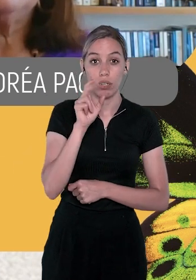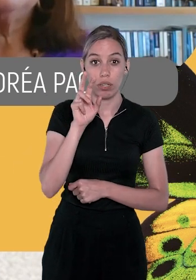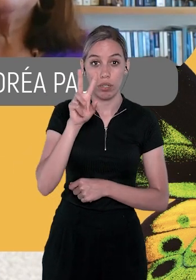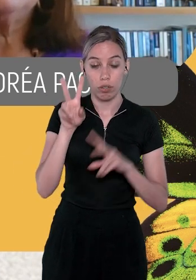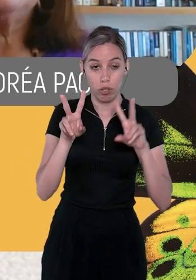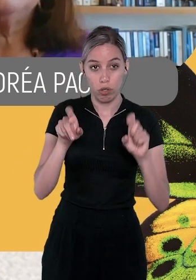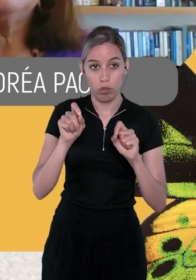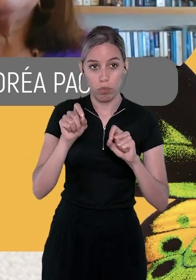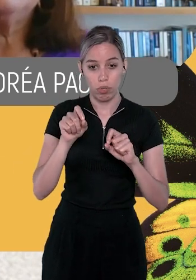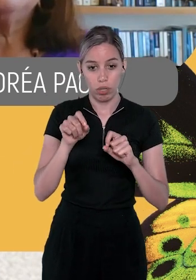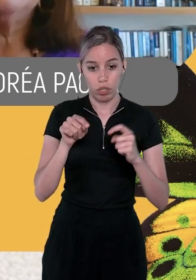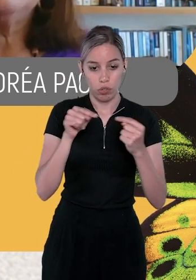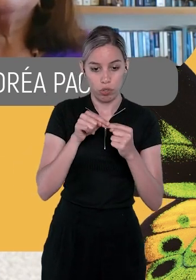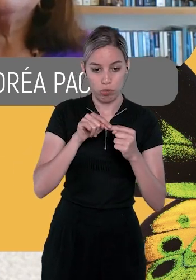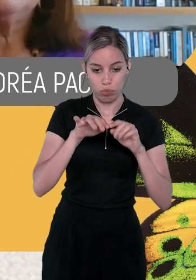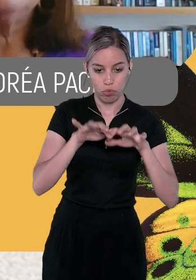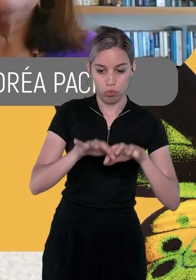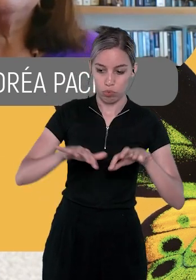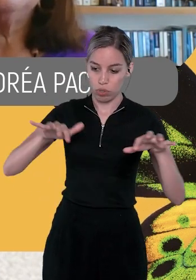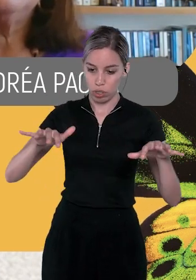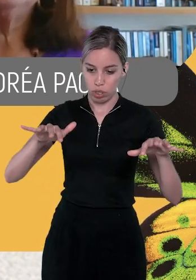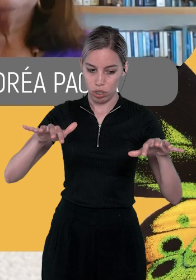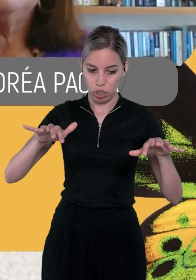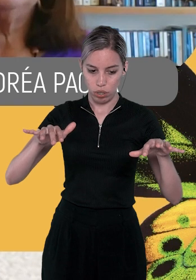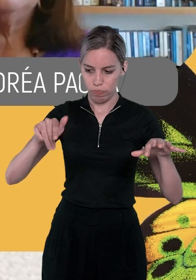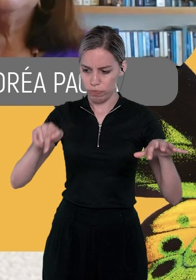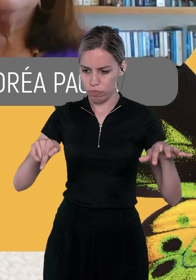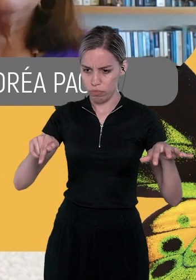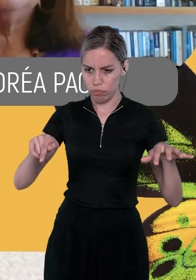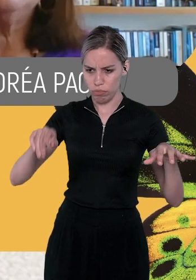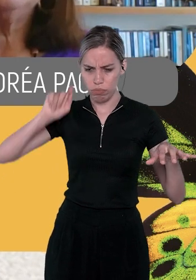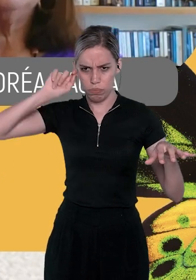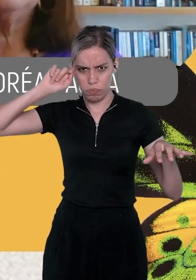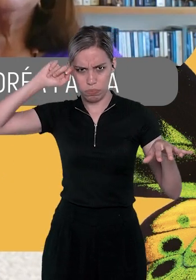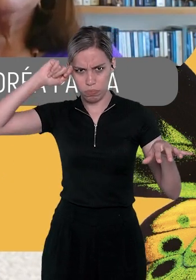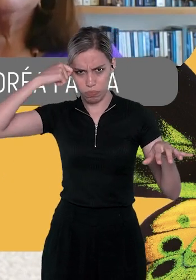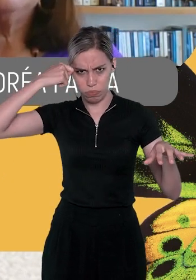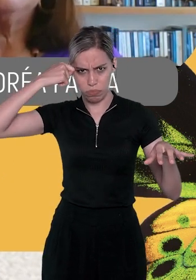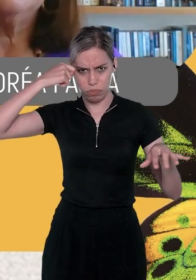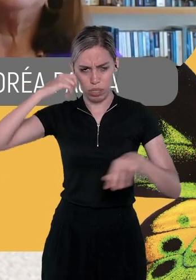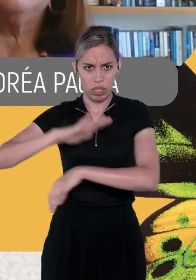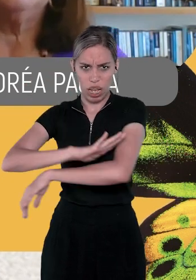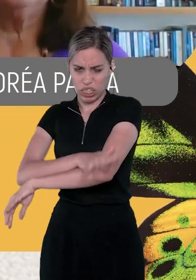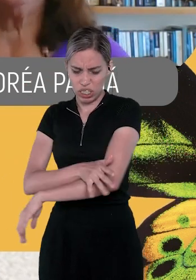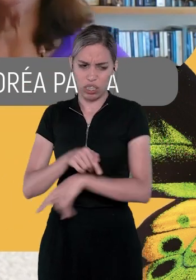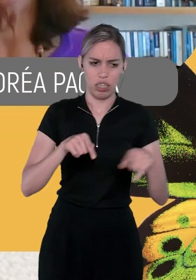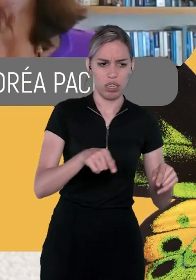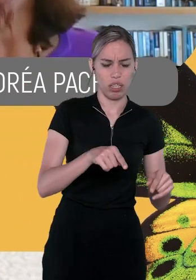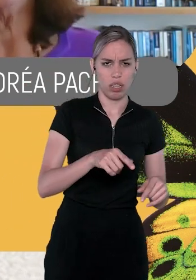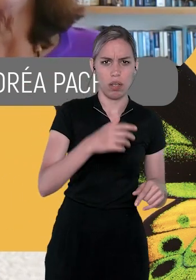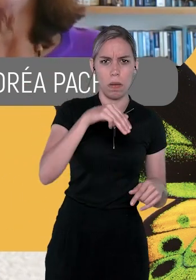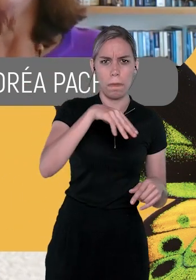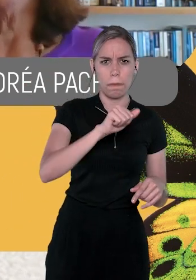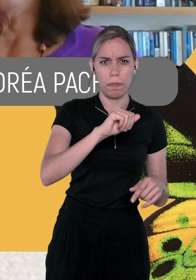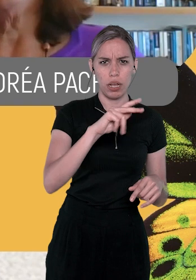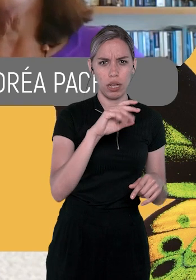nossa que produzem o racismo e o machismo, que é o patriarcalismo e o escravismo, que nascem dentro da Casa